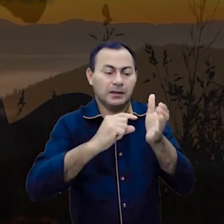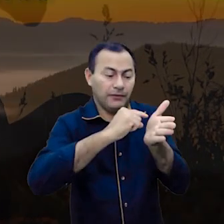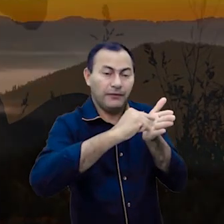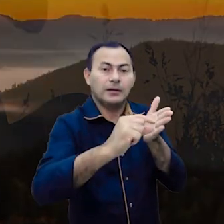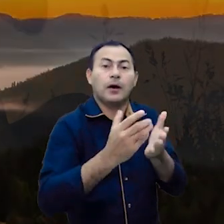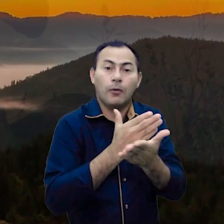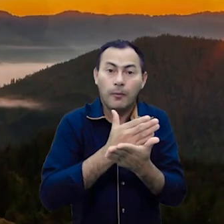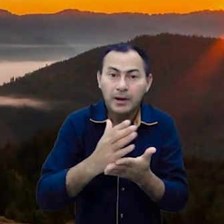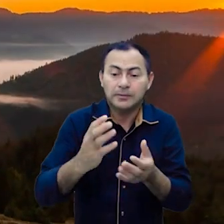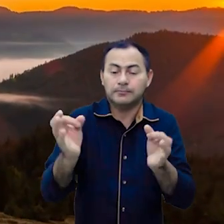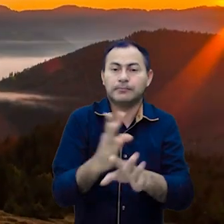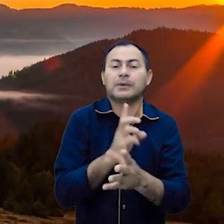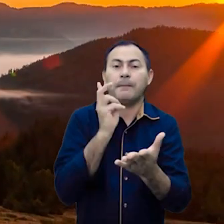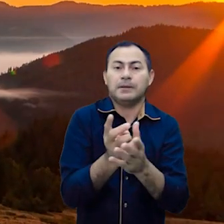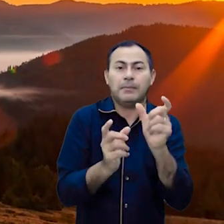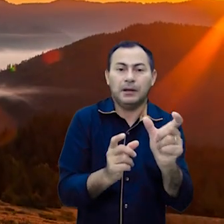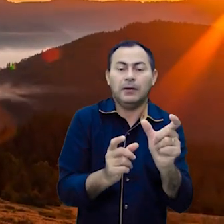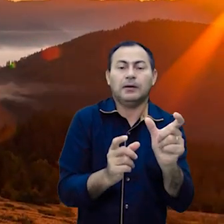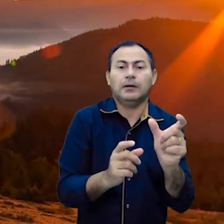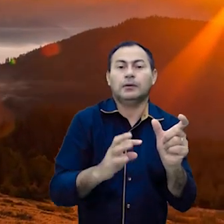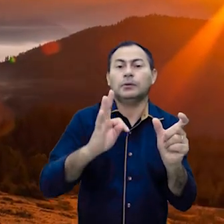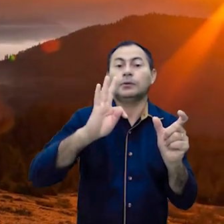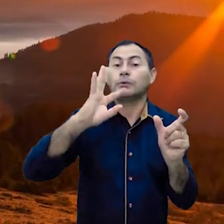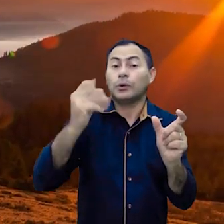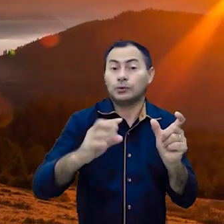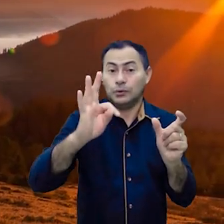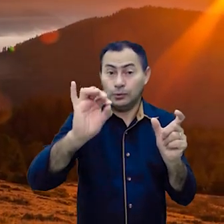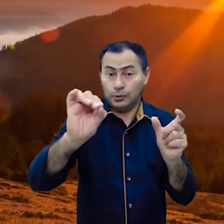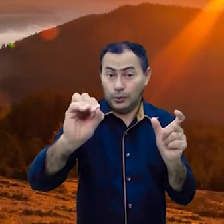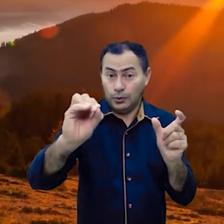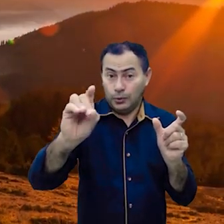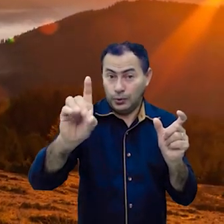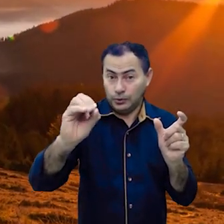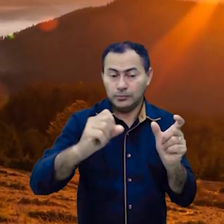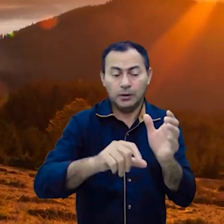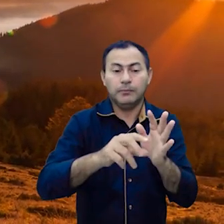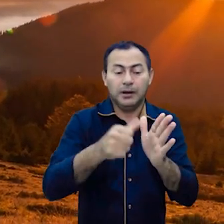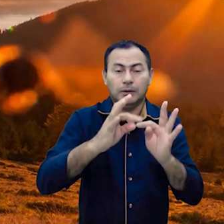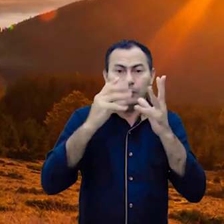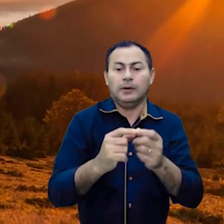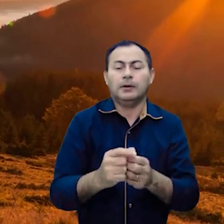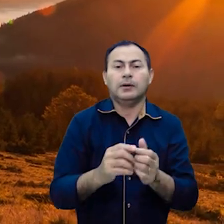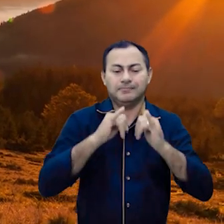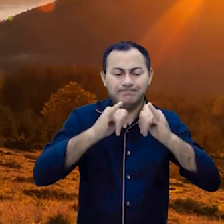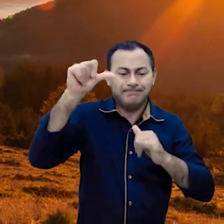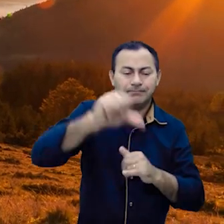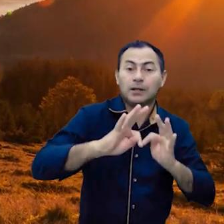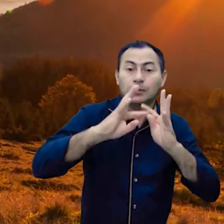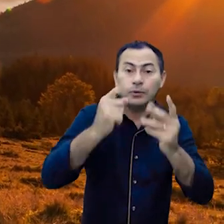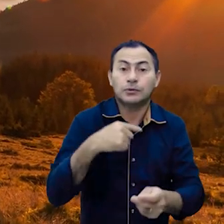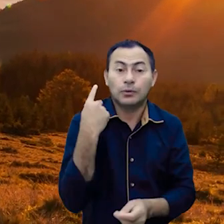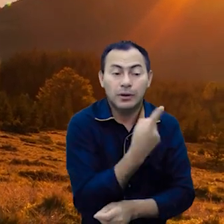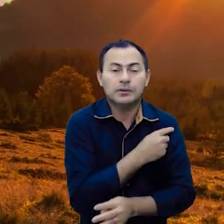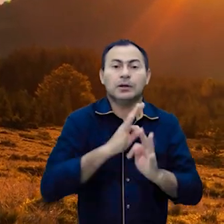Esse verso começa e termina com a mesma palavra a palavra todos como você pode perceber o primeiro todos é uma má